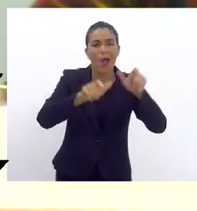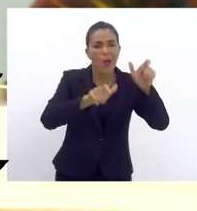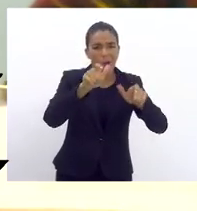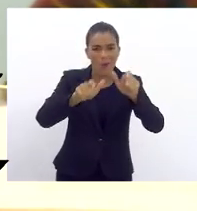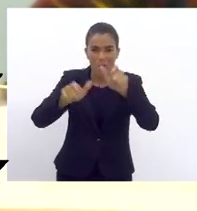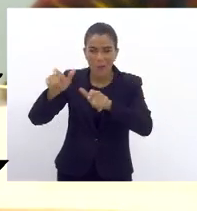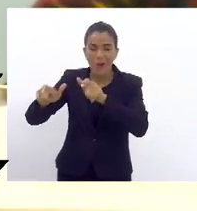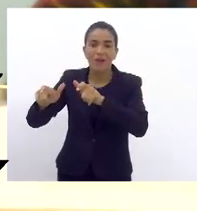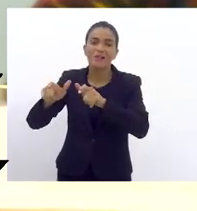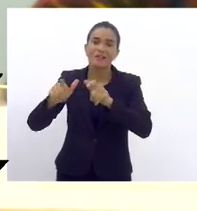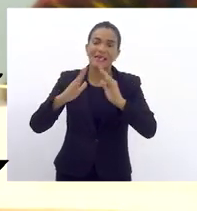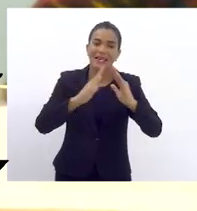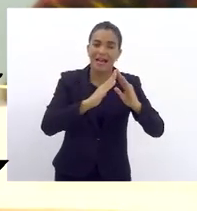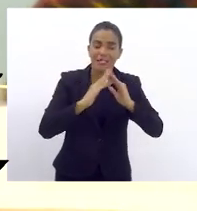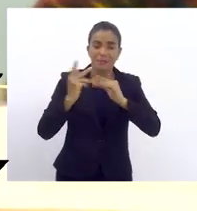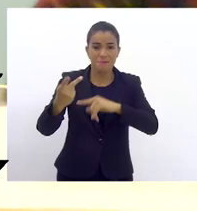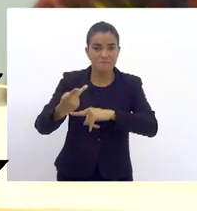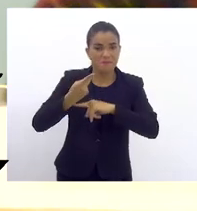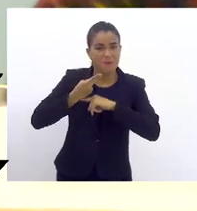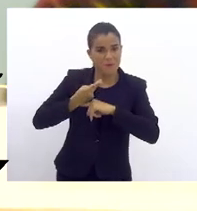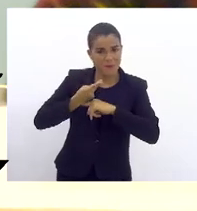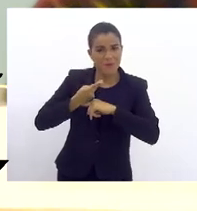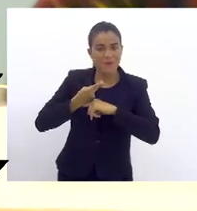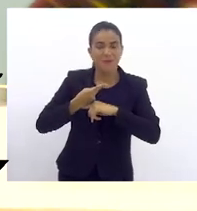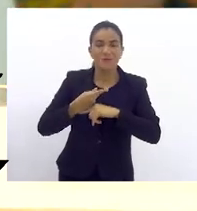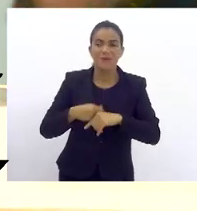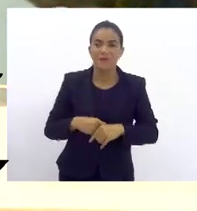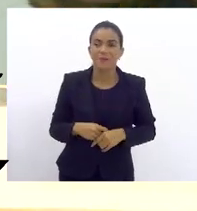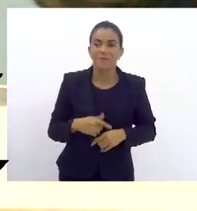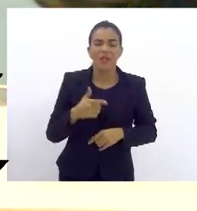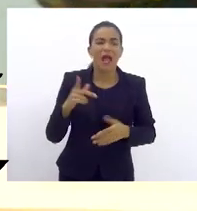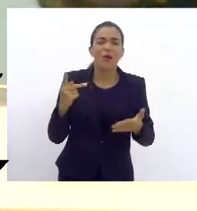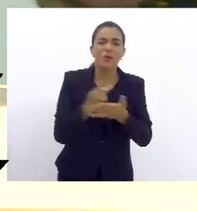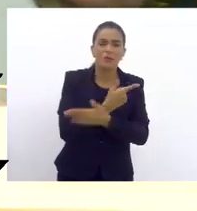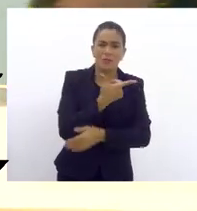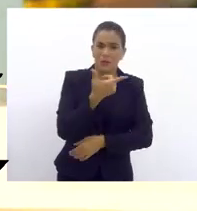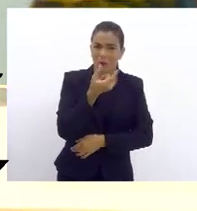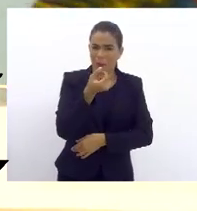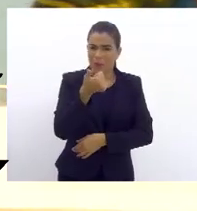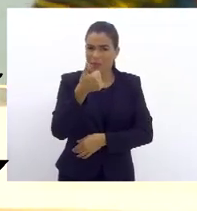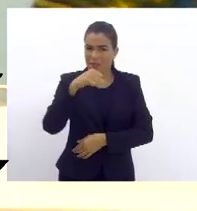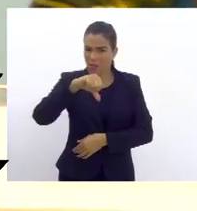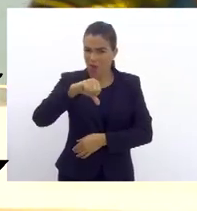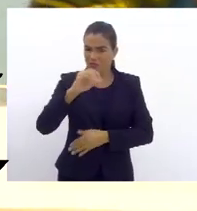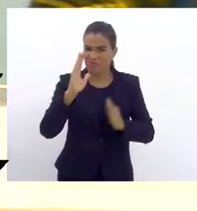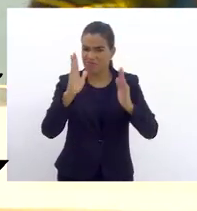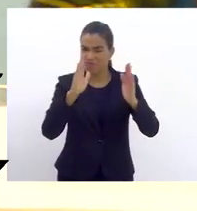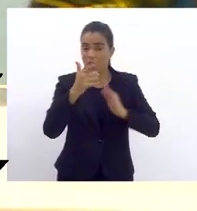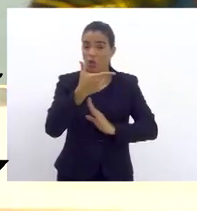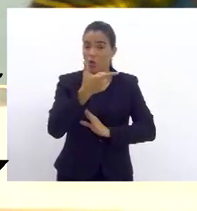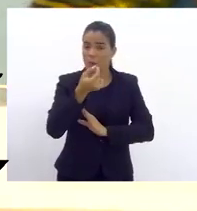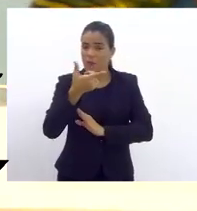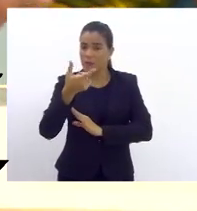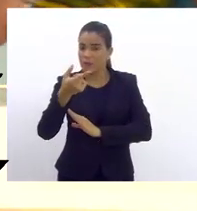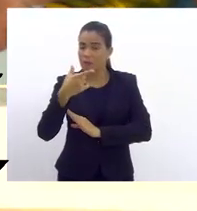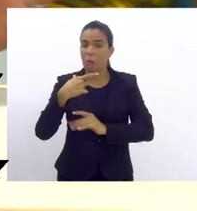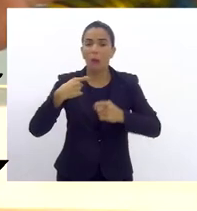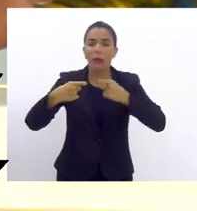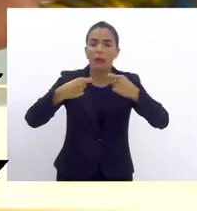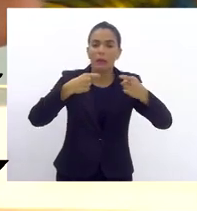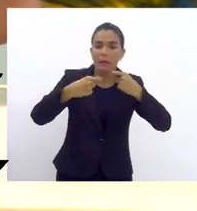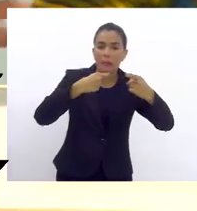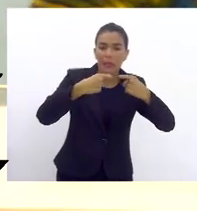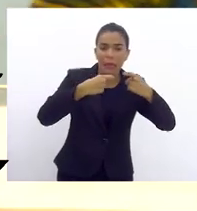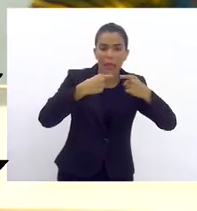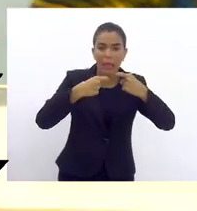procura até mesmo quando ouve em 2019 para 2020 né aquele aquela guerra dentro da